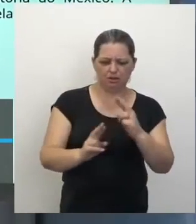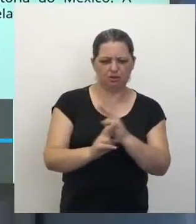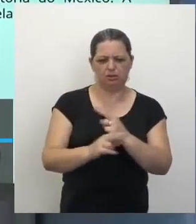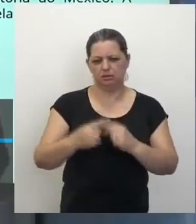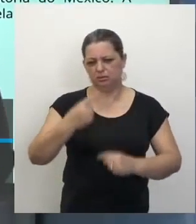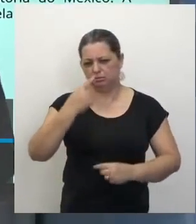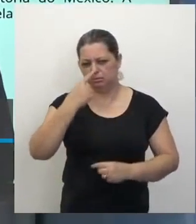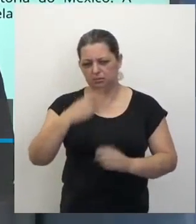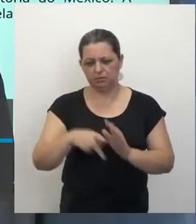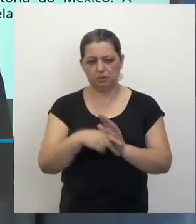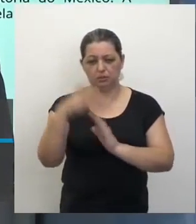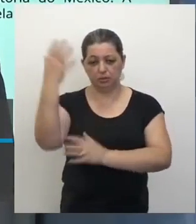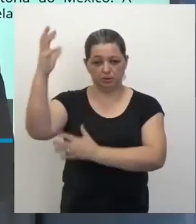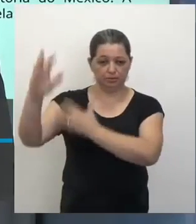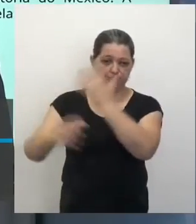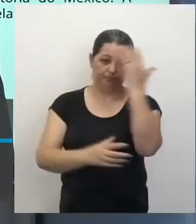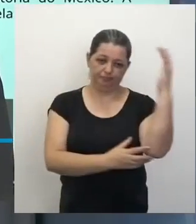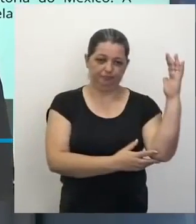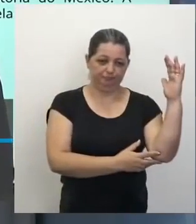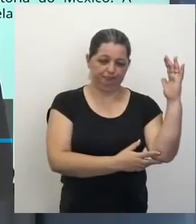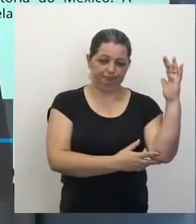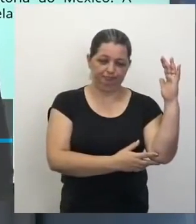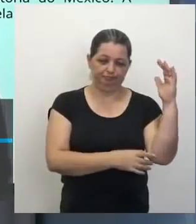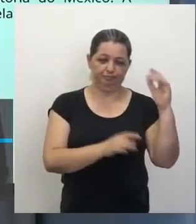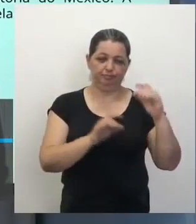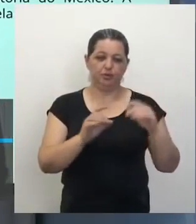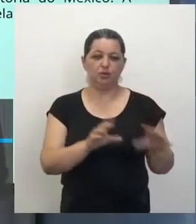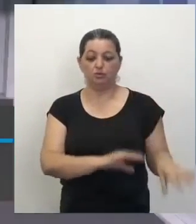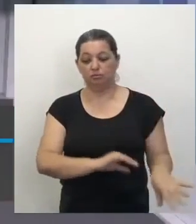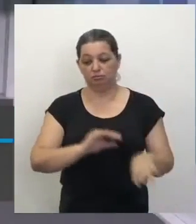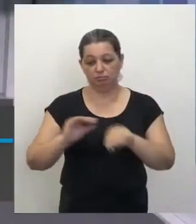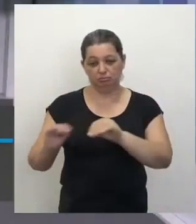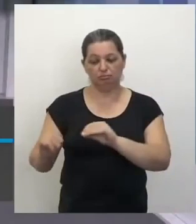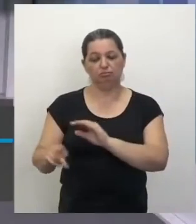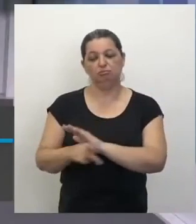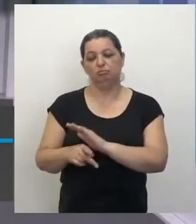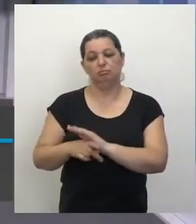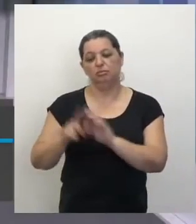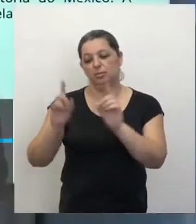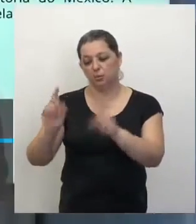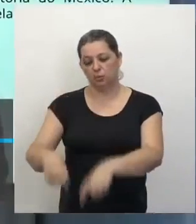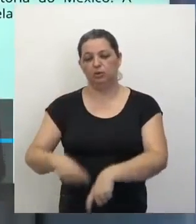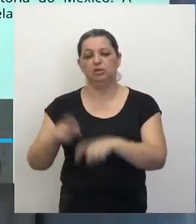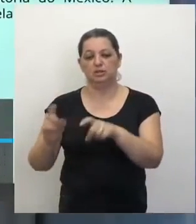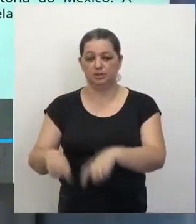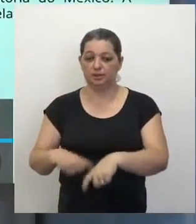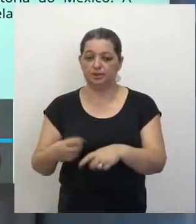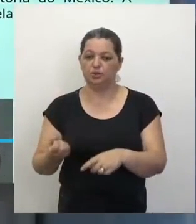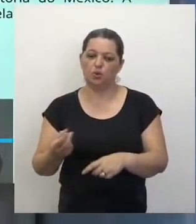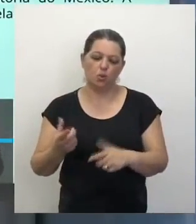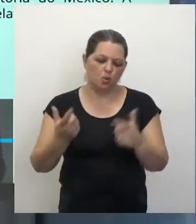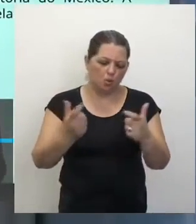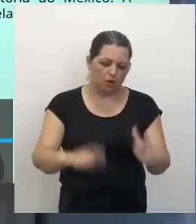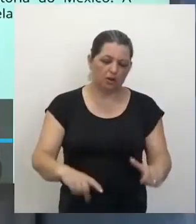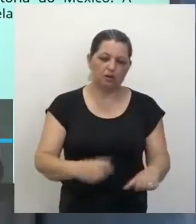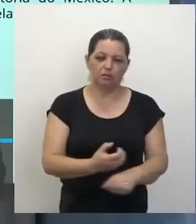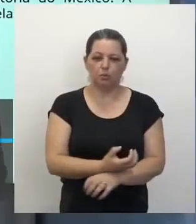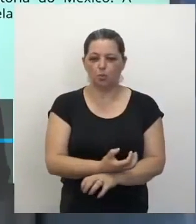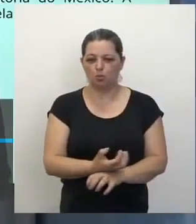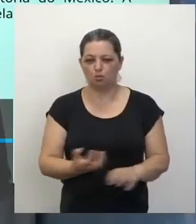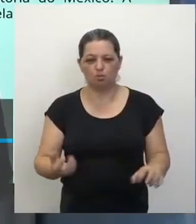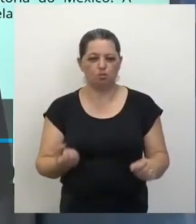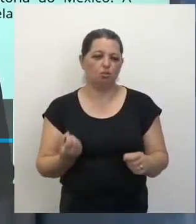gente sai dos meios urbanos, não é verdade? Quando a gente vai para o sítio, ou para um lugar deserto, ou